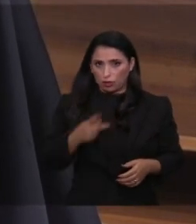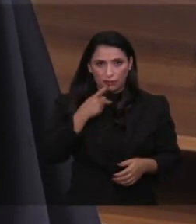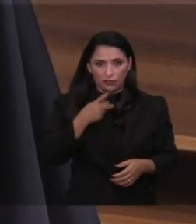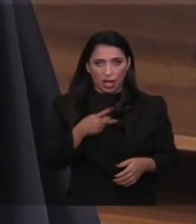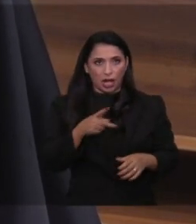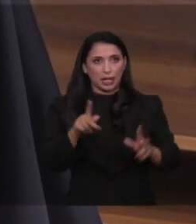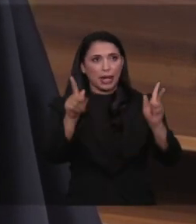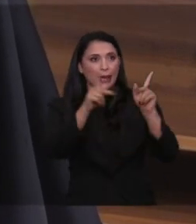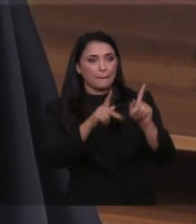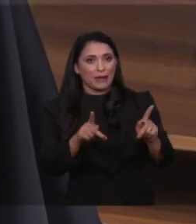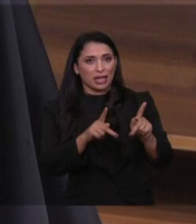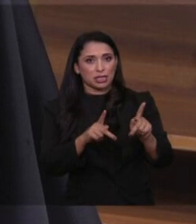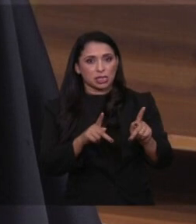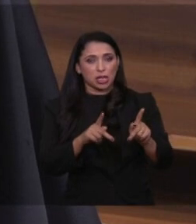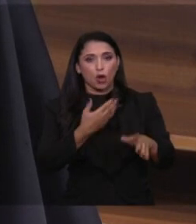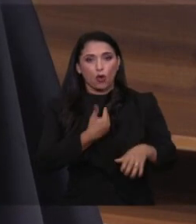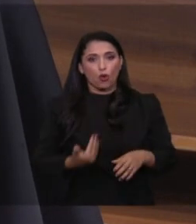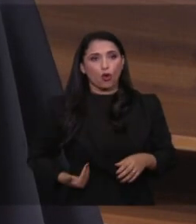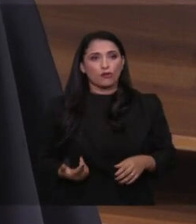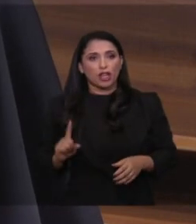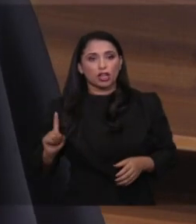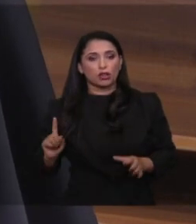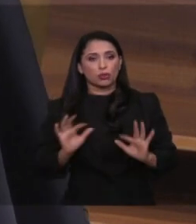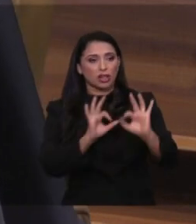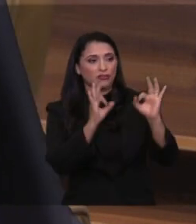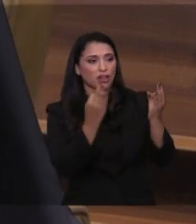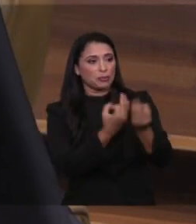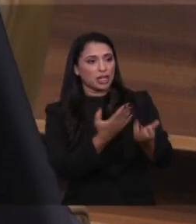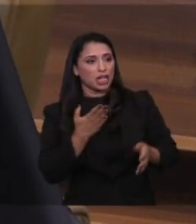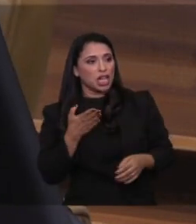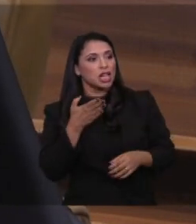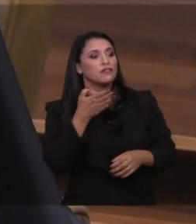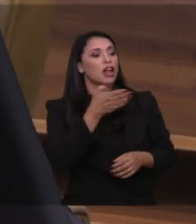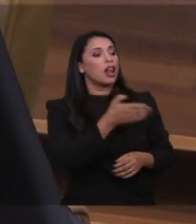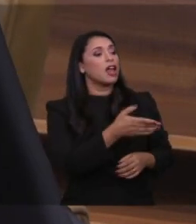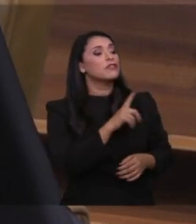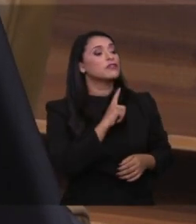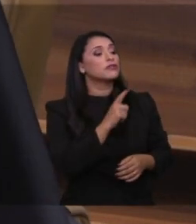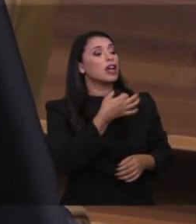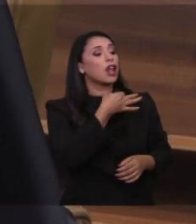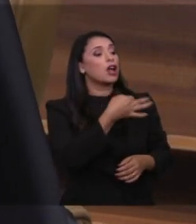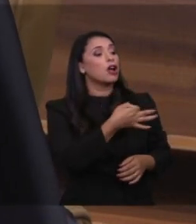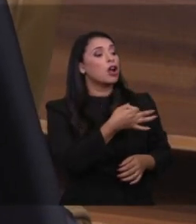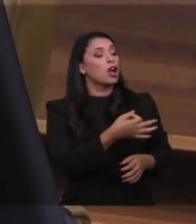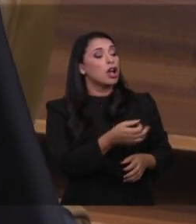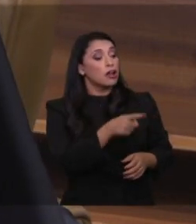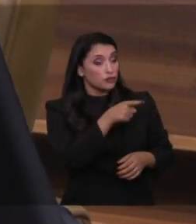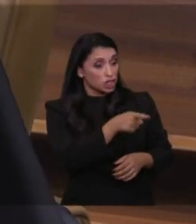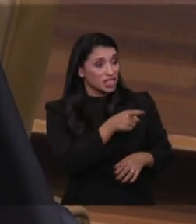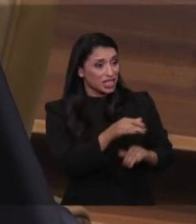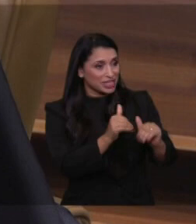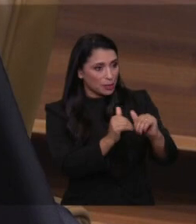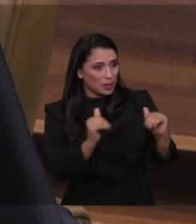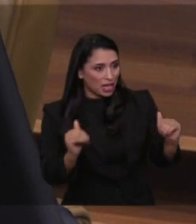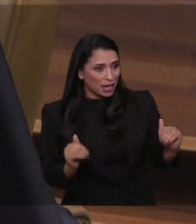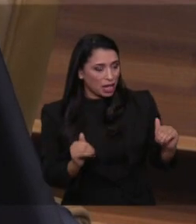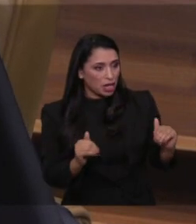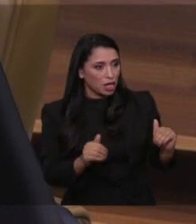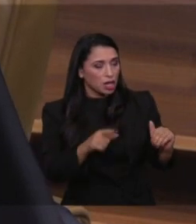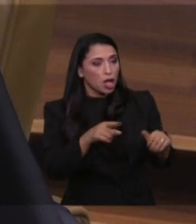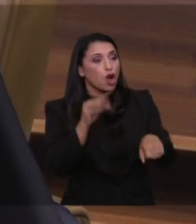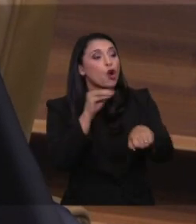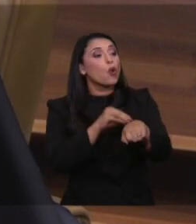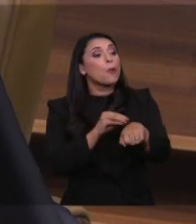no seio de uma família e incentiva o conflito. Para você separar, você tem que